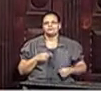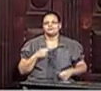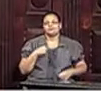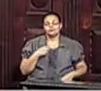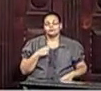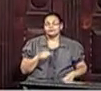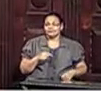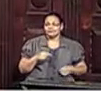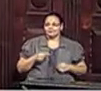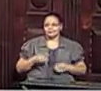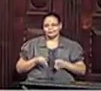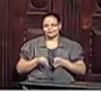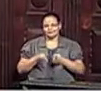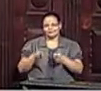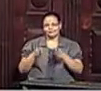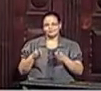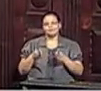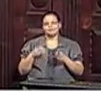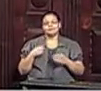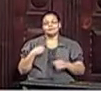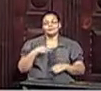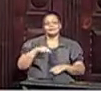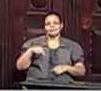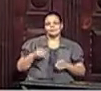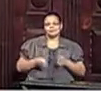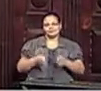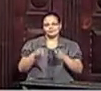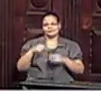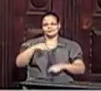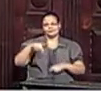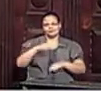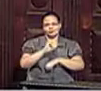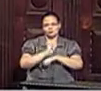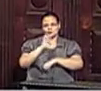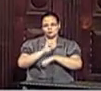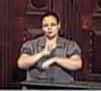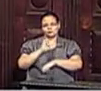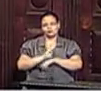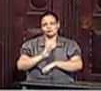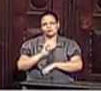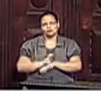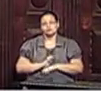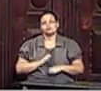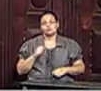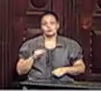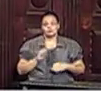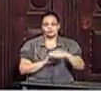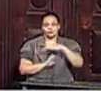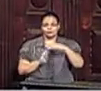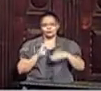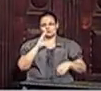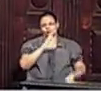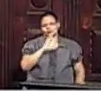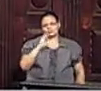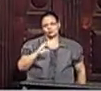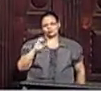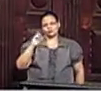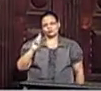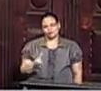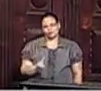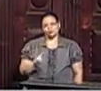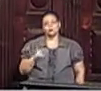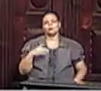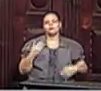estado. Veja bem, a concessionária é a empresa CCR. Com